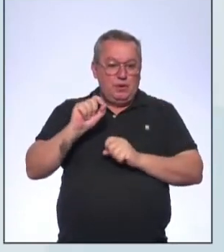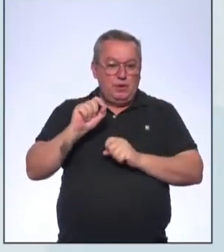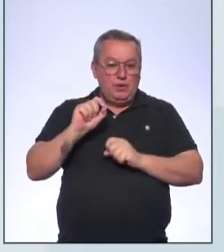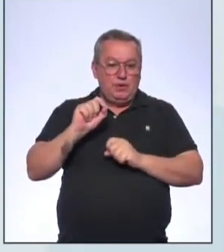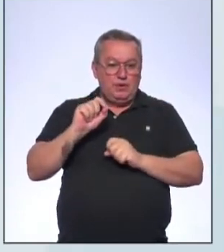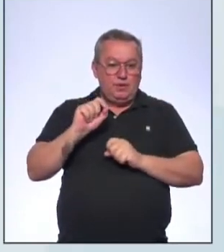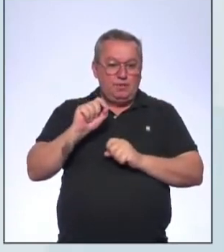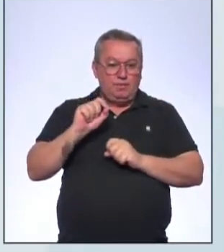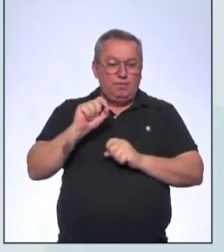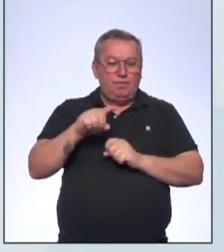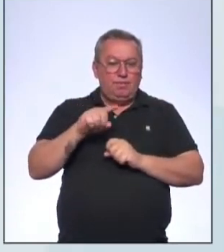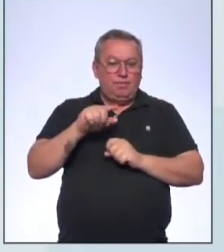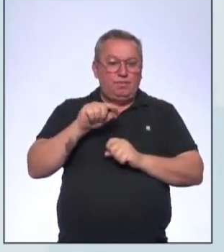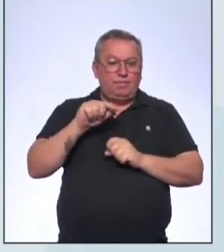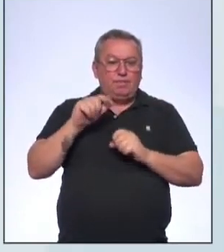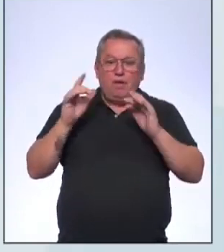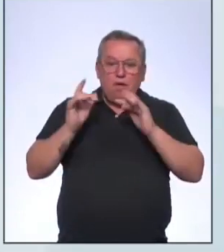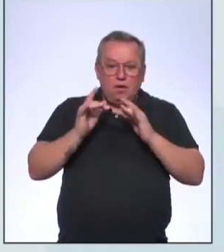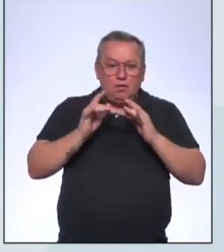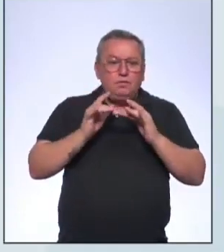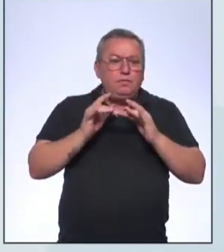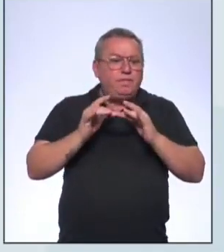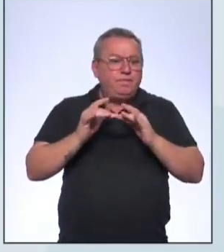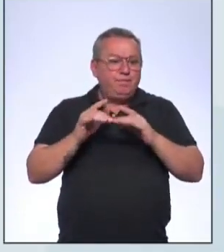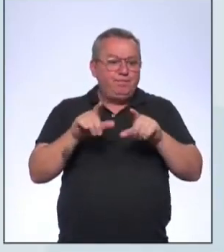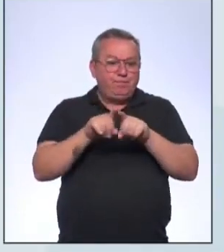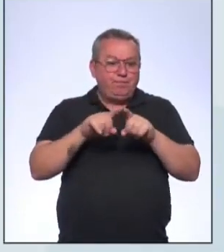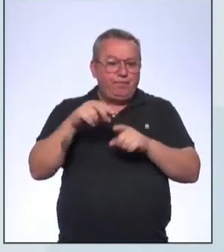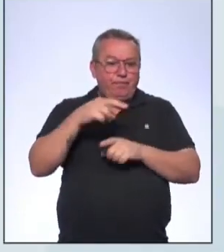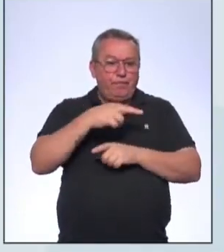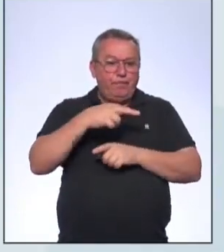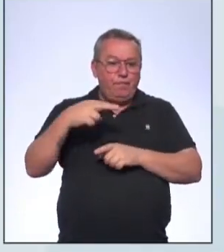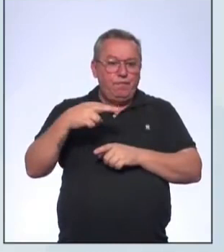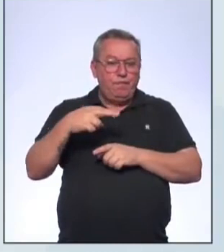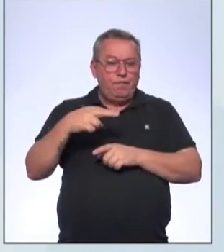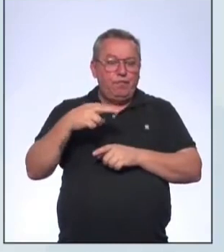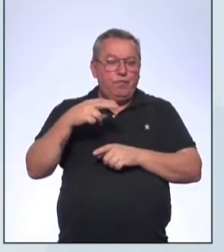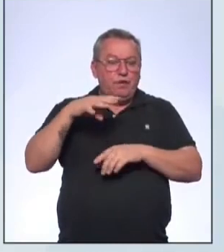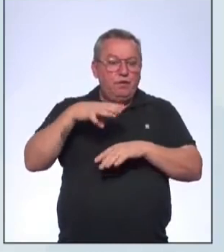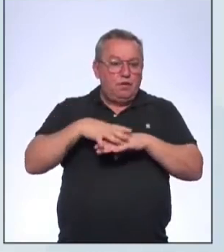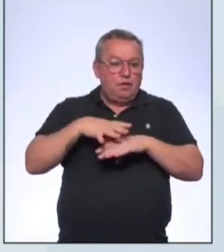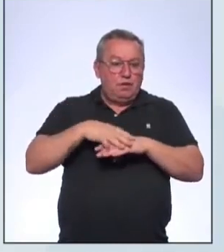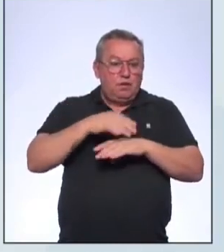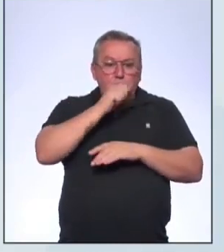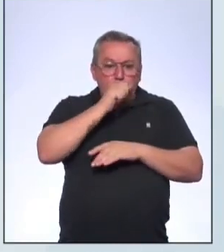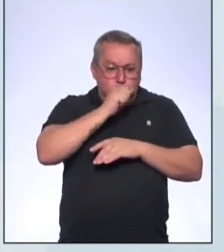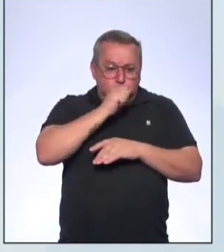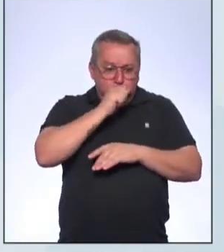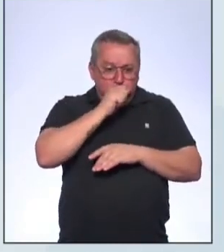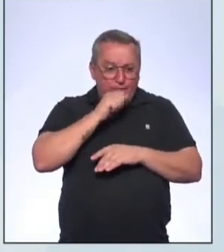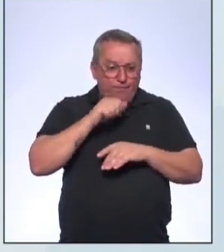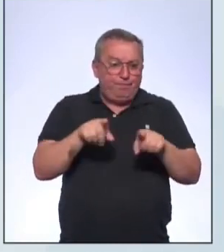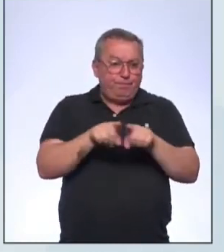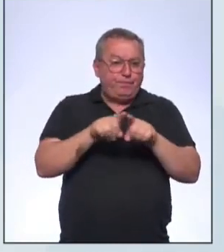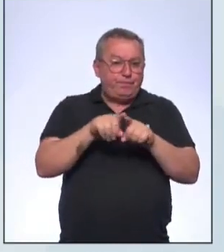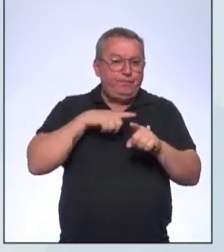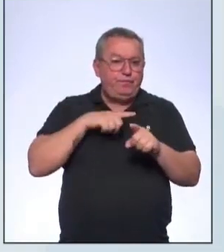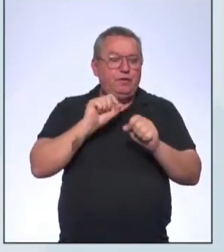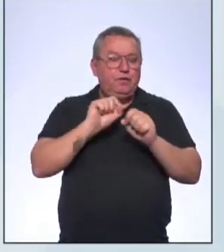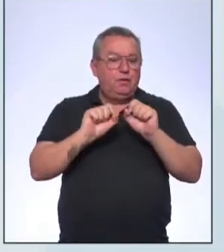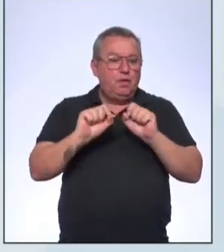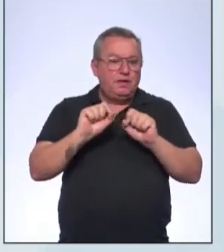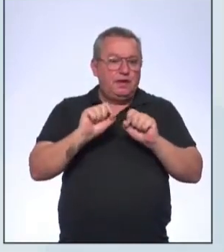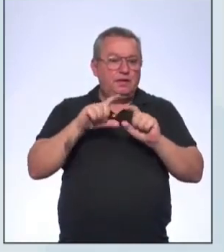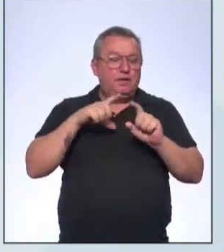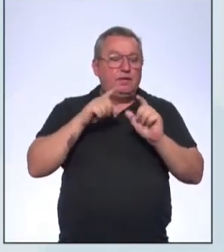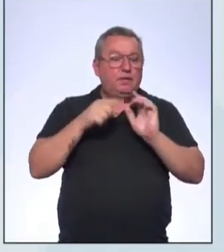essa relação, né, essa divisão de razão matemática. Ok? Então, na realidade, a razão a gente